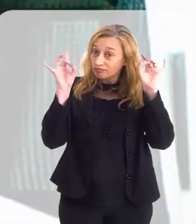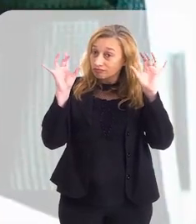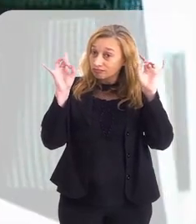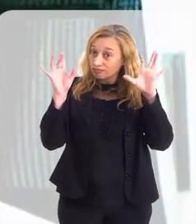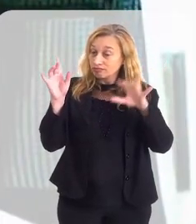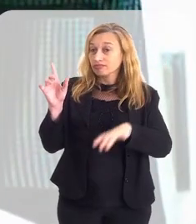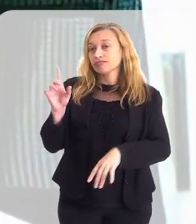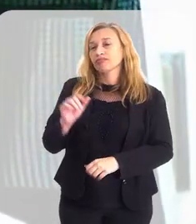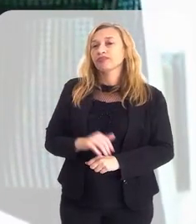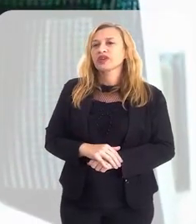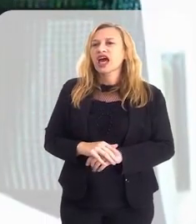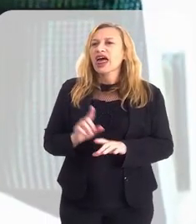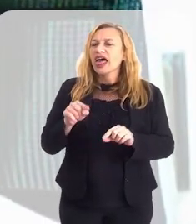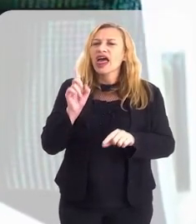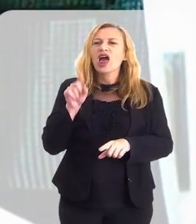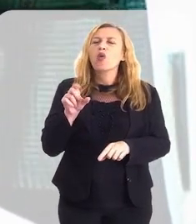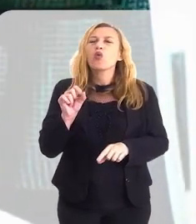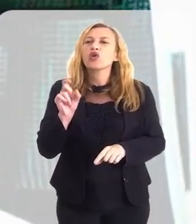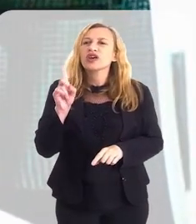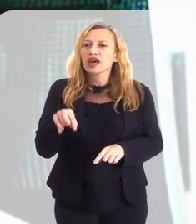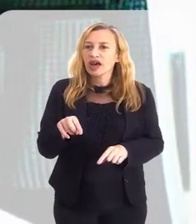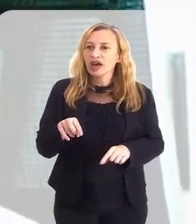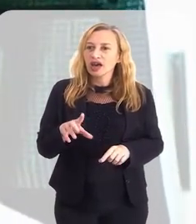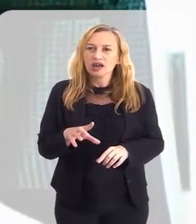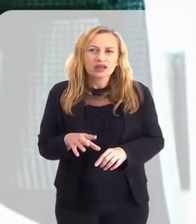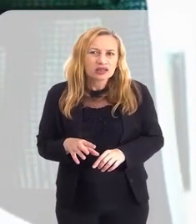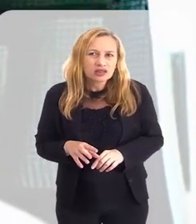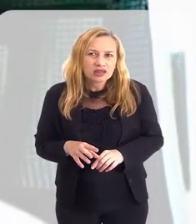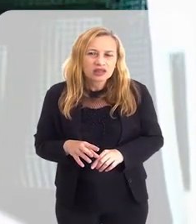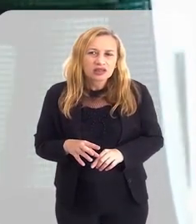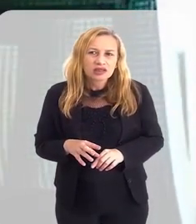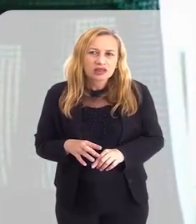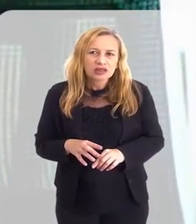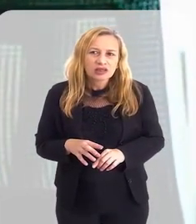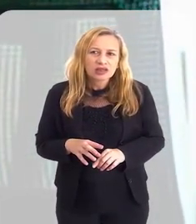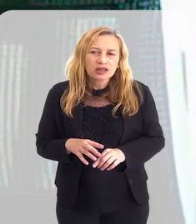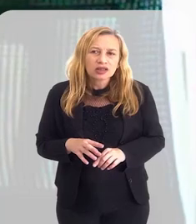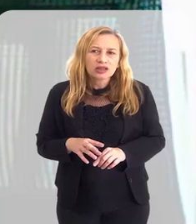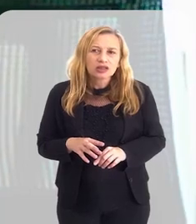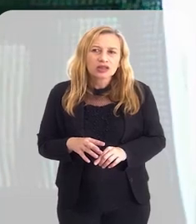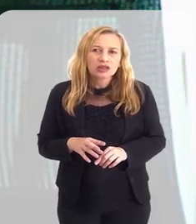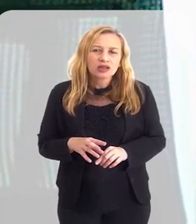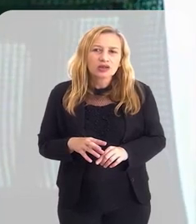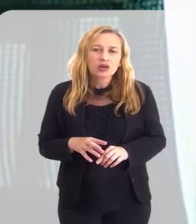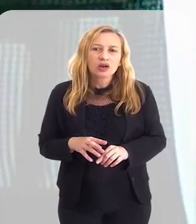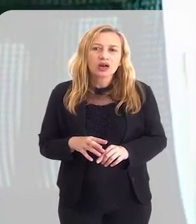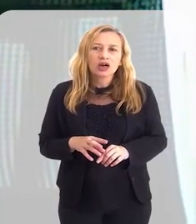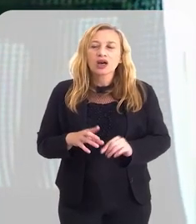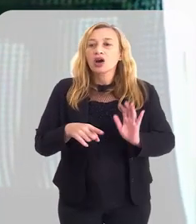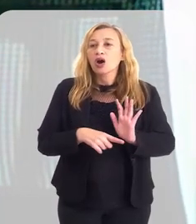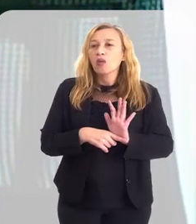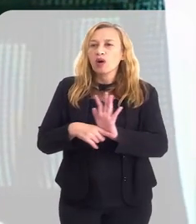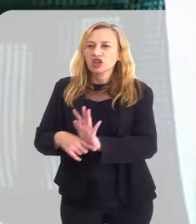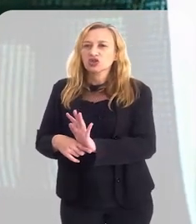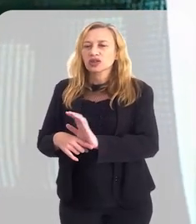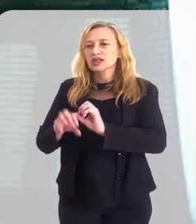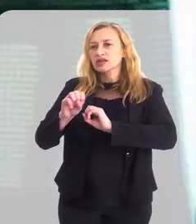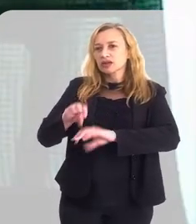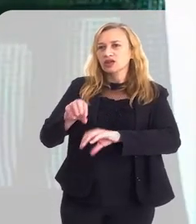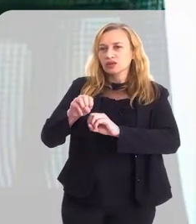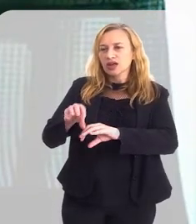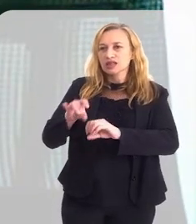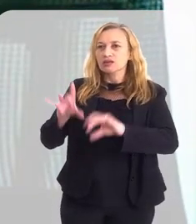especializado? É aquela instância, né, de efetividade da modalidade de educação especial, que